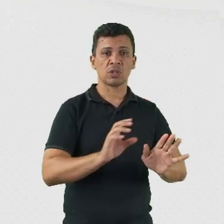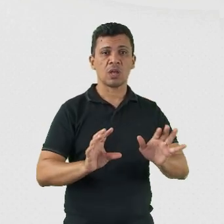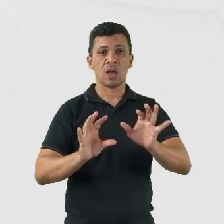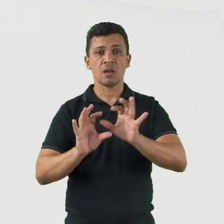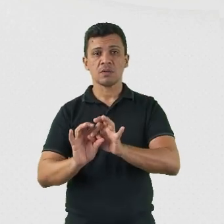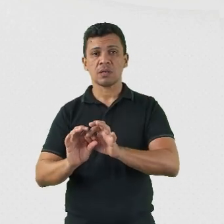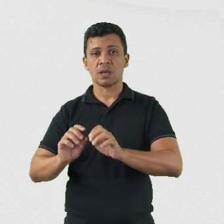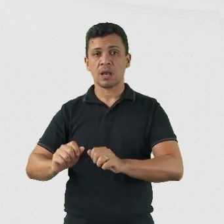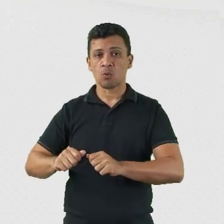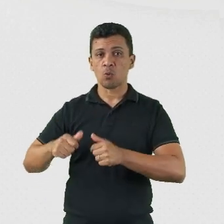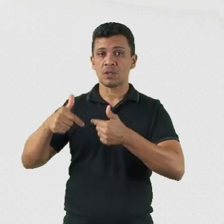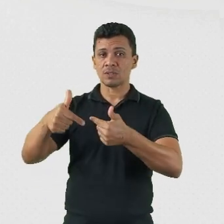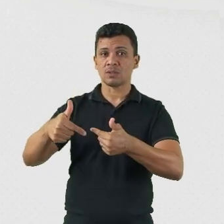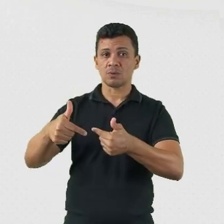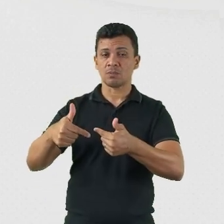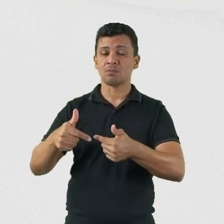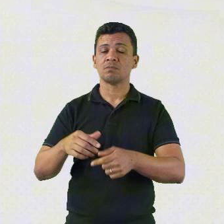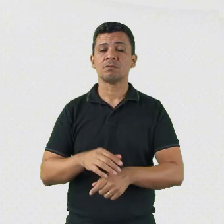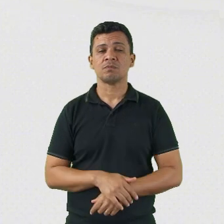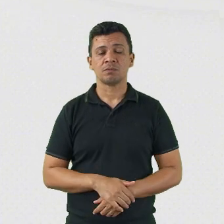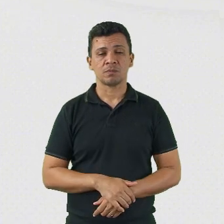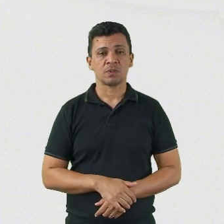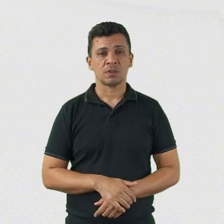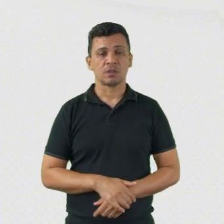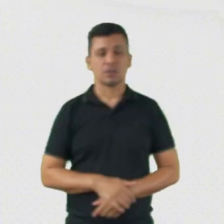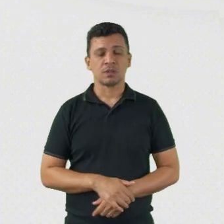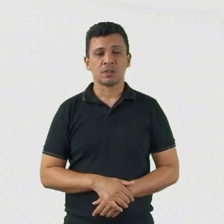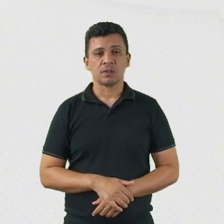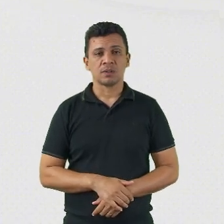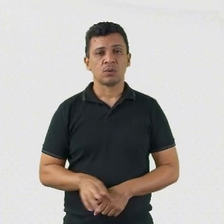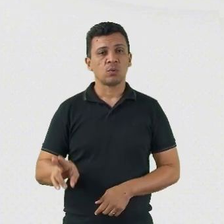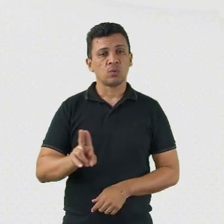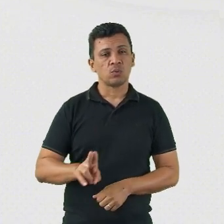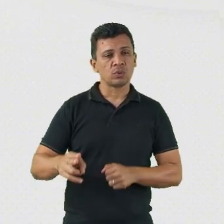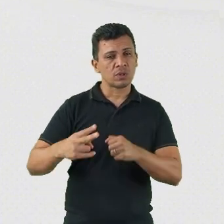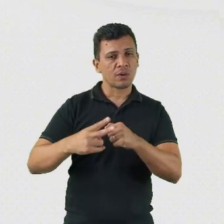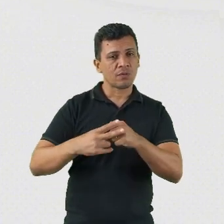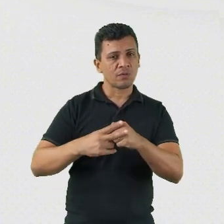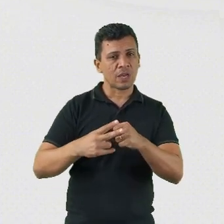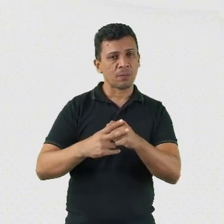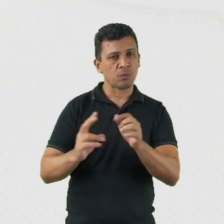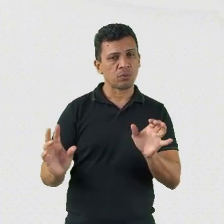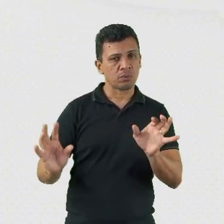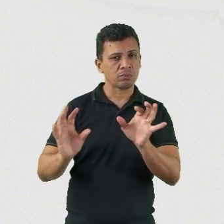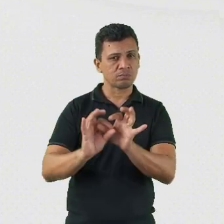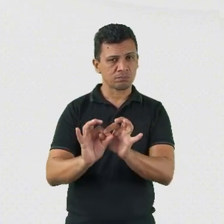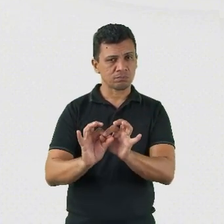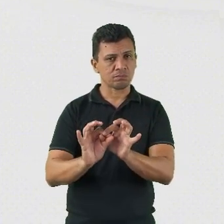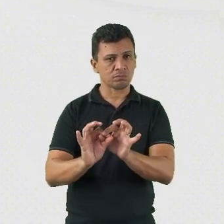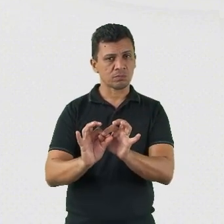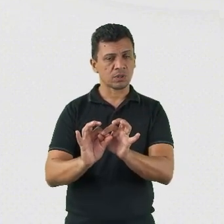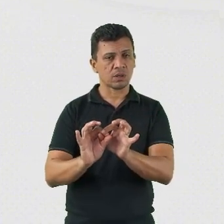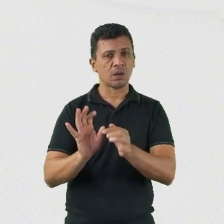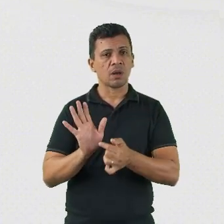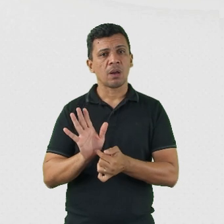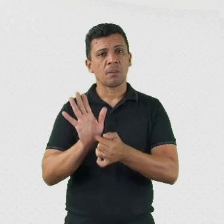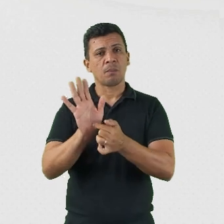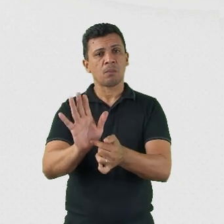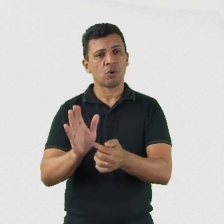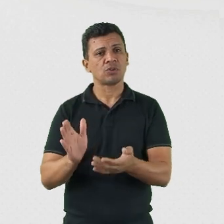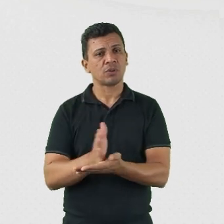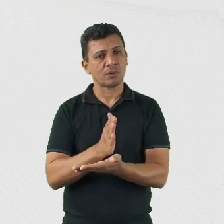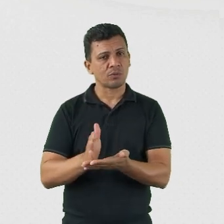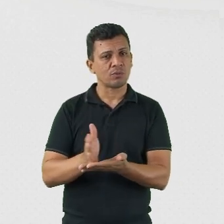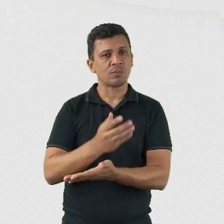ação. E eles, ao fazer quando a gente usa esses verbos para fazer essa ligação, eles expressam